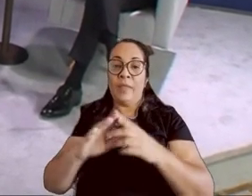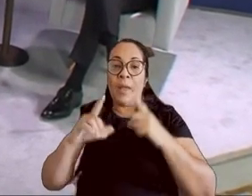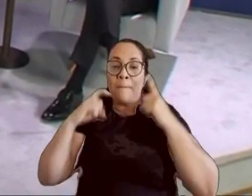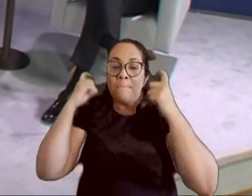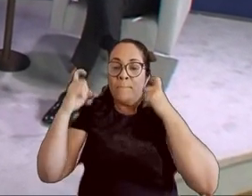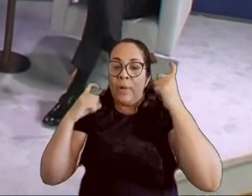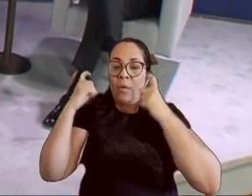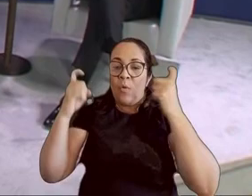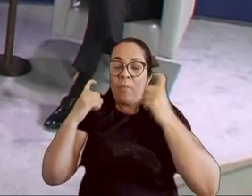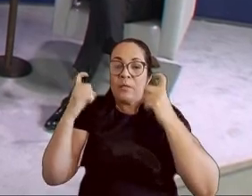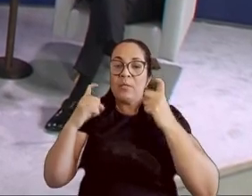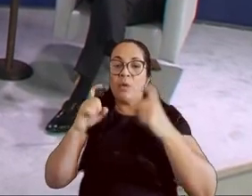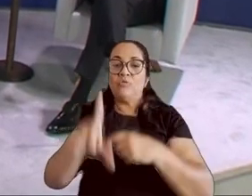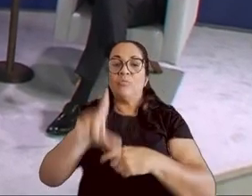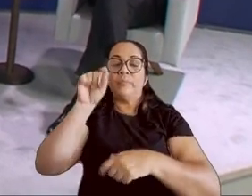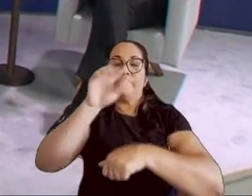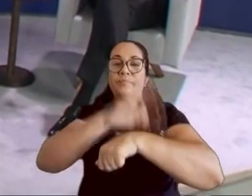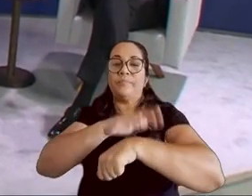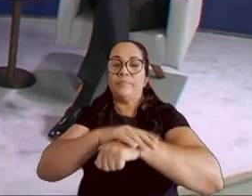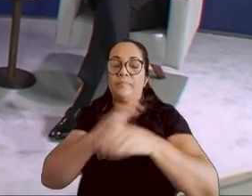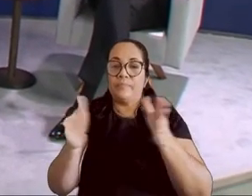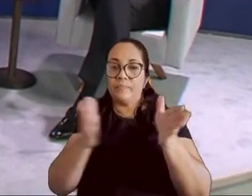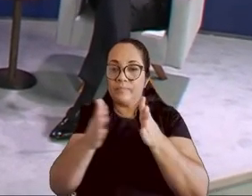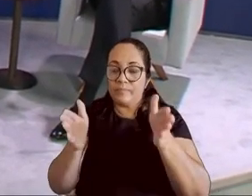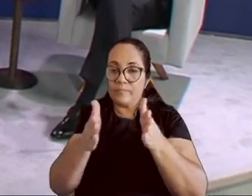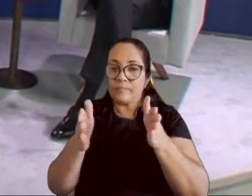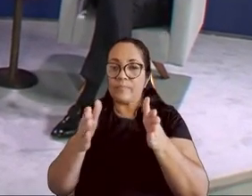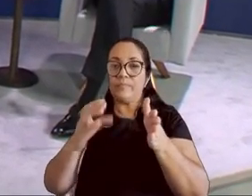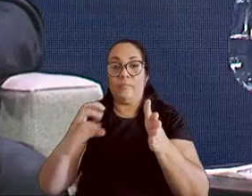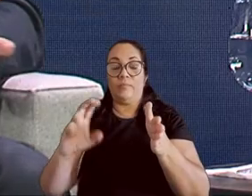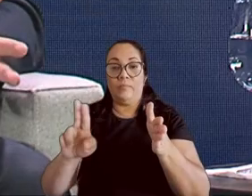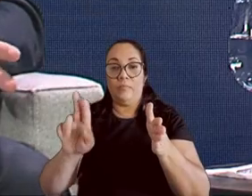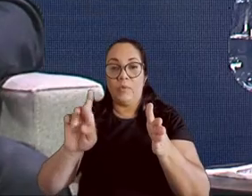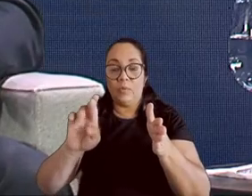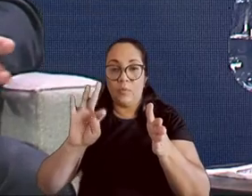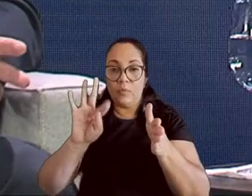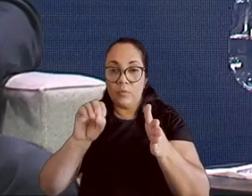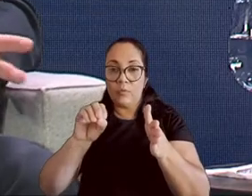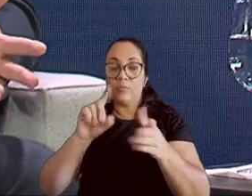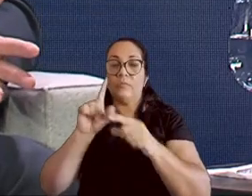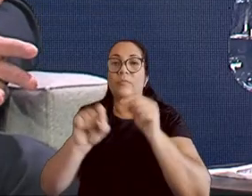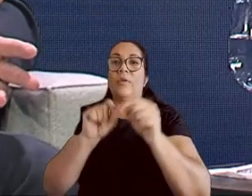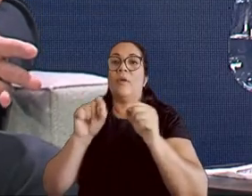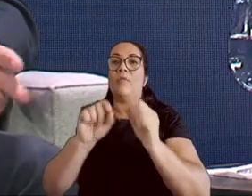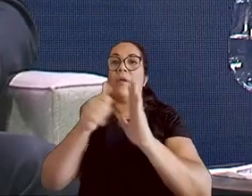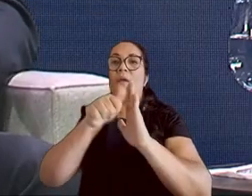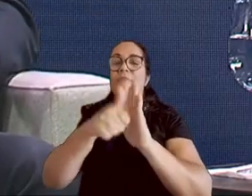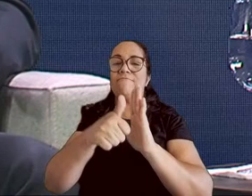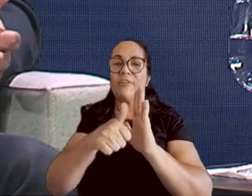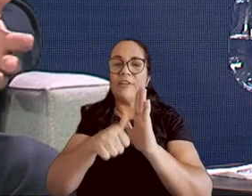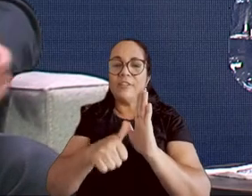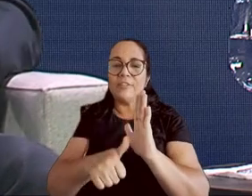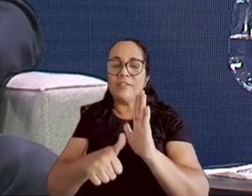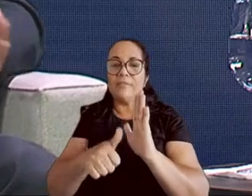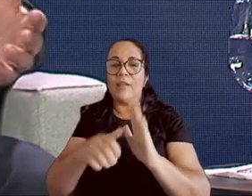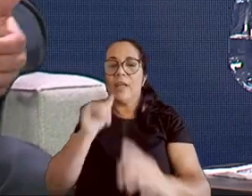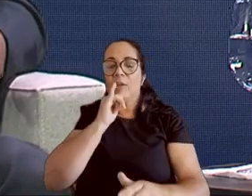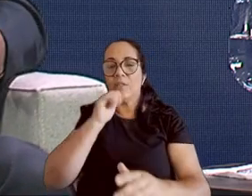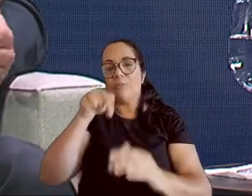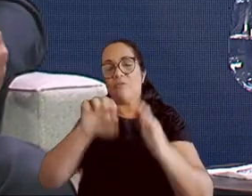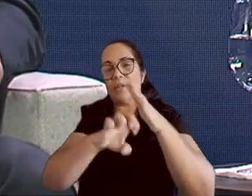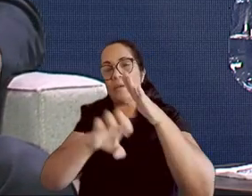necessidade de rolagem de dívida né assim Acho que principalmente o impacto aqui de Americana a gente já falou é